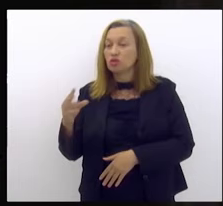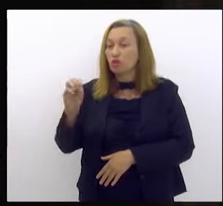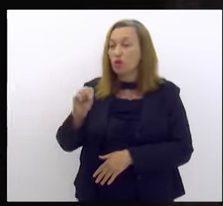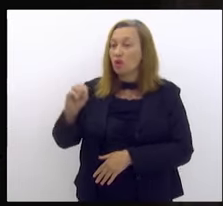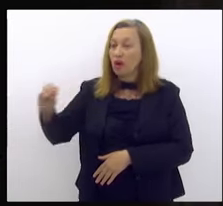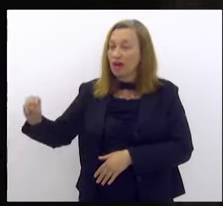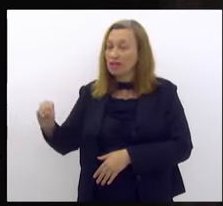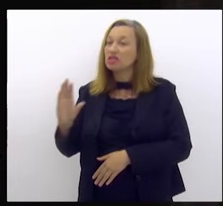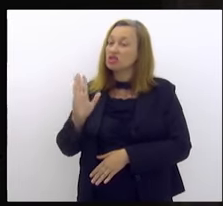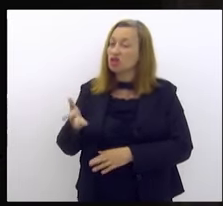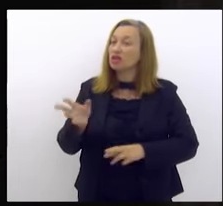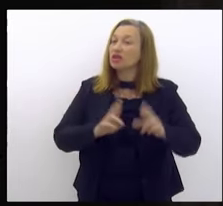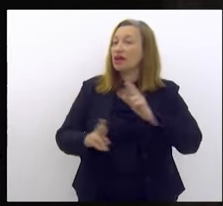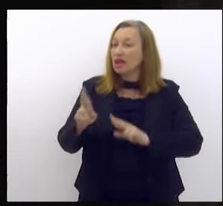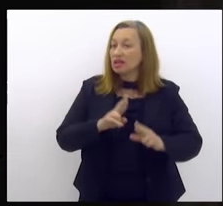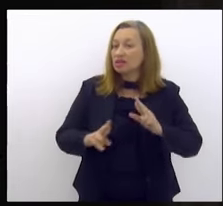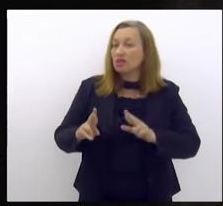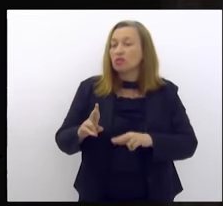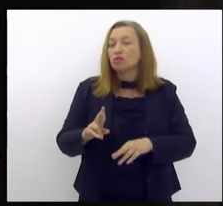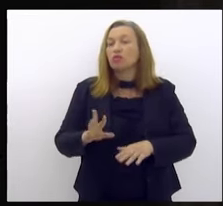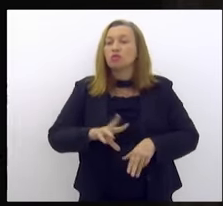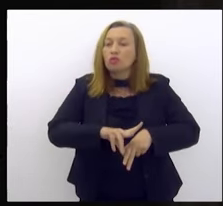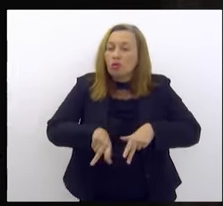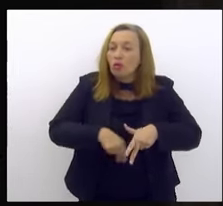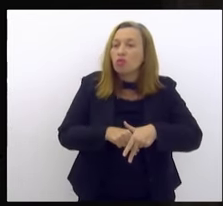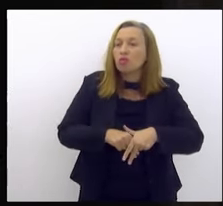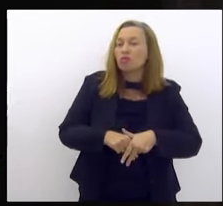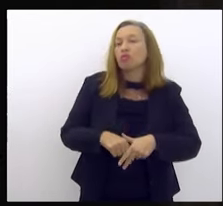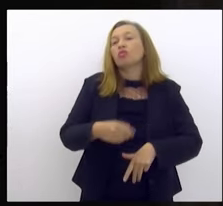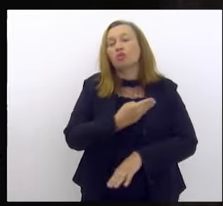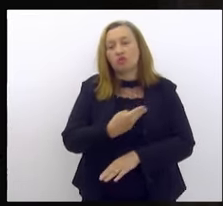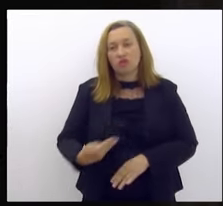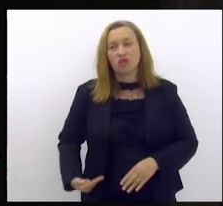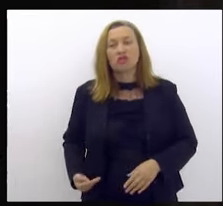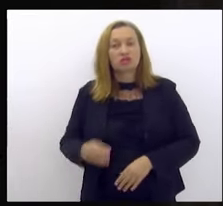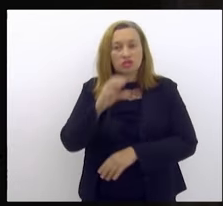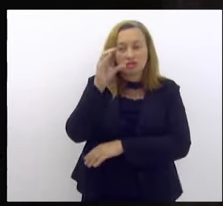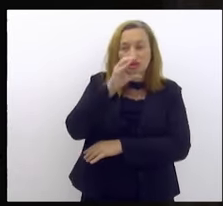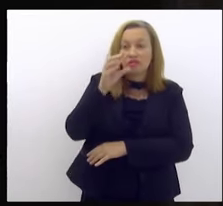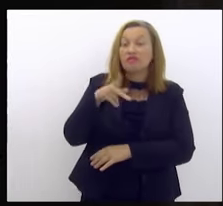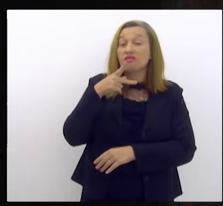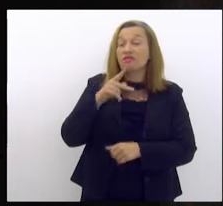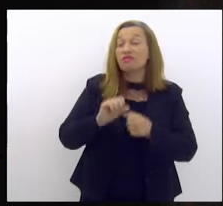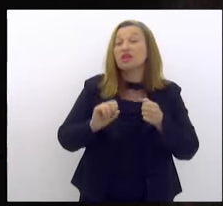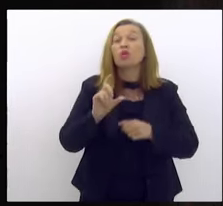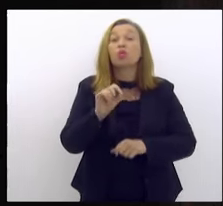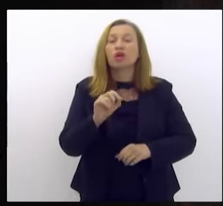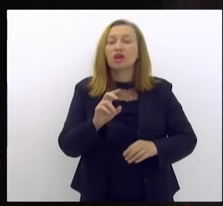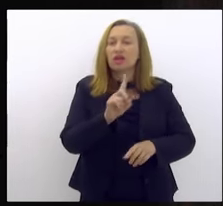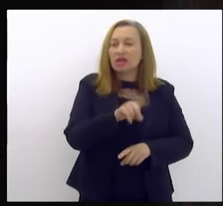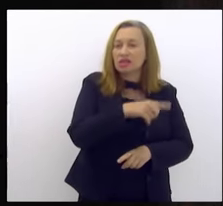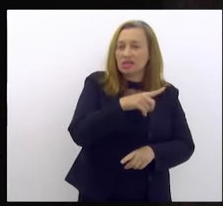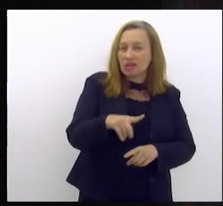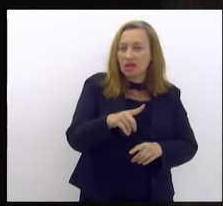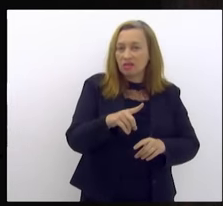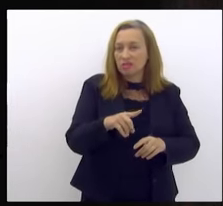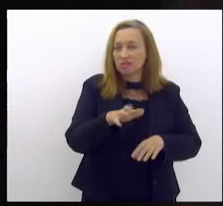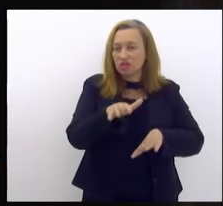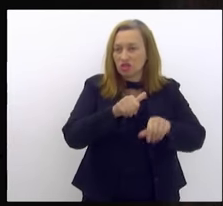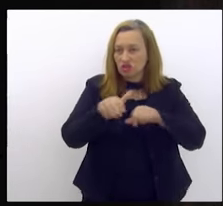governo corrupto de Niterói. O que, que eles fizeram? Eles alegaram, né, o cancelamento, que iam rever